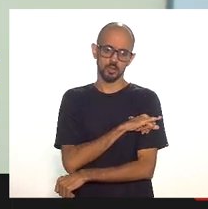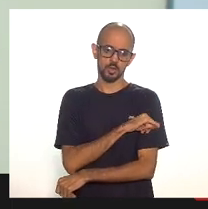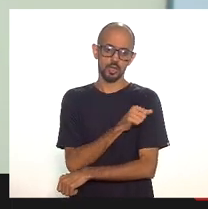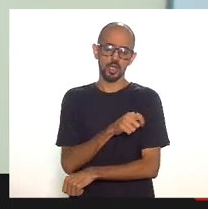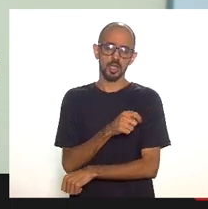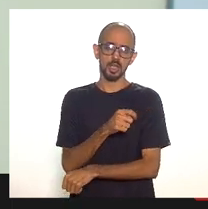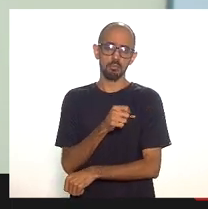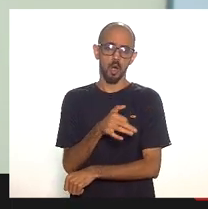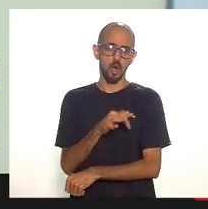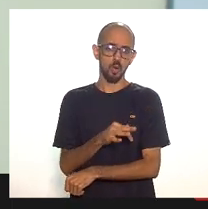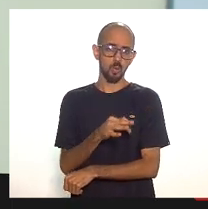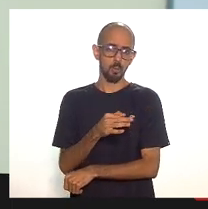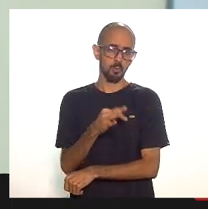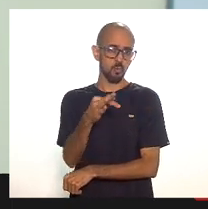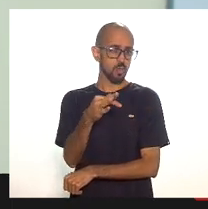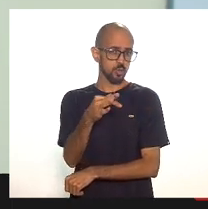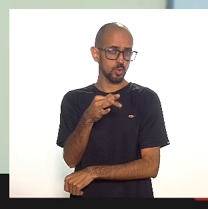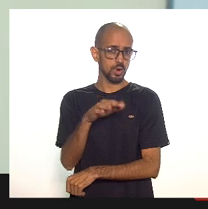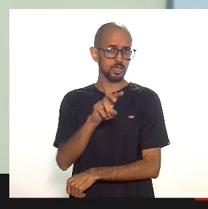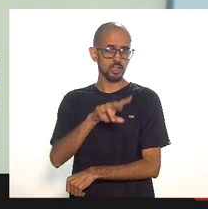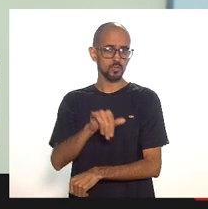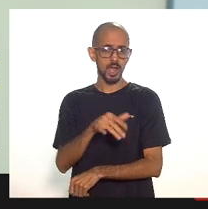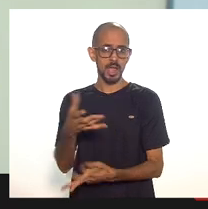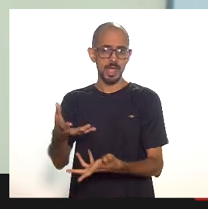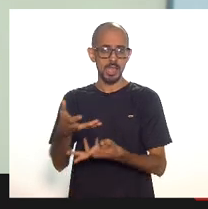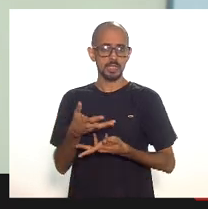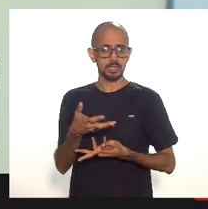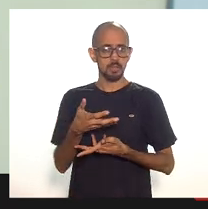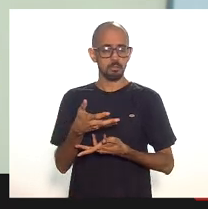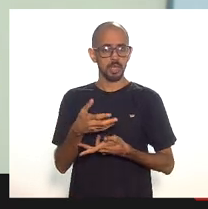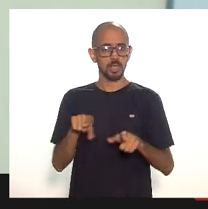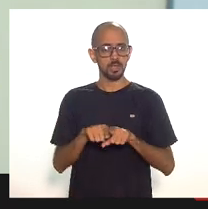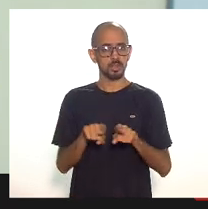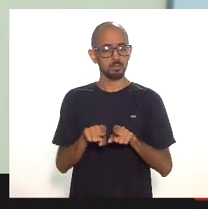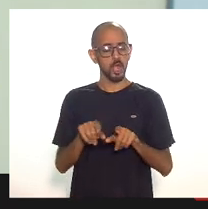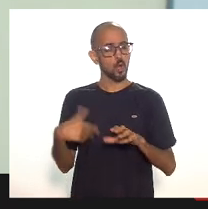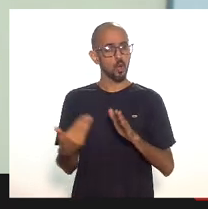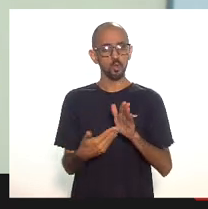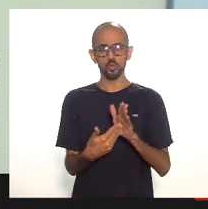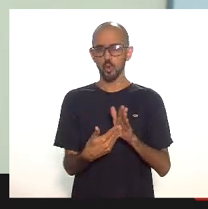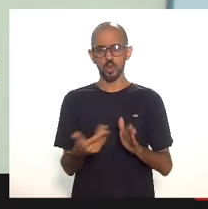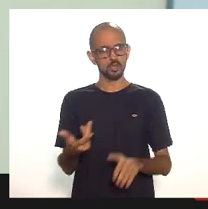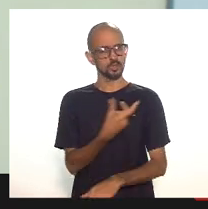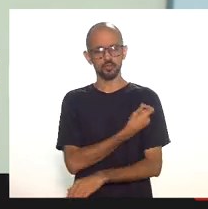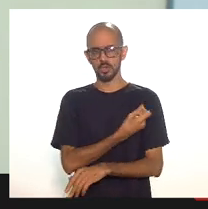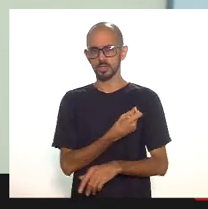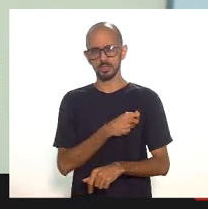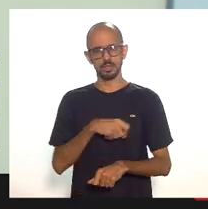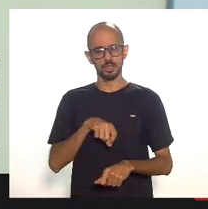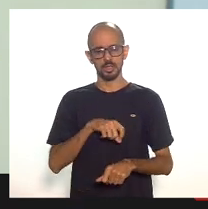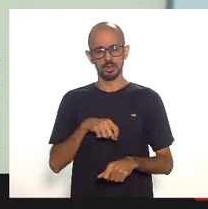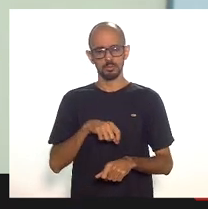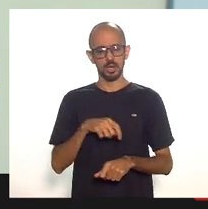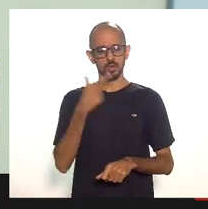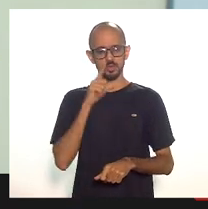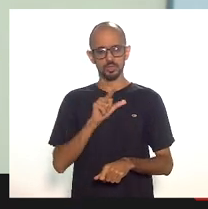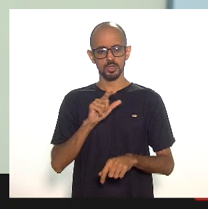dias, nós já devemos receber as doses totais para vacinar toda a rede